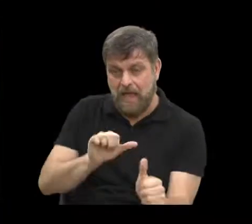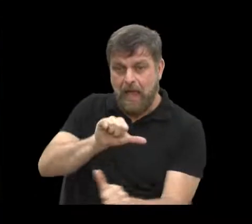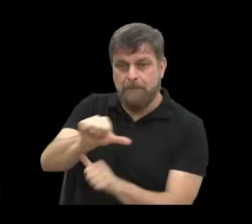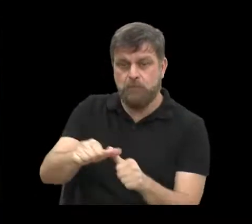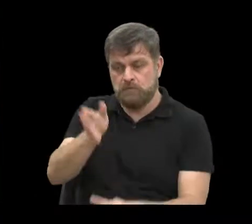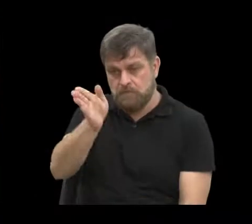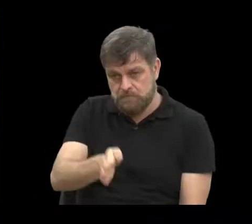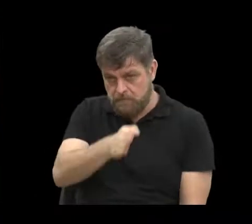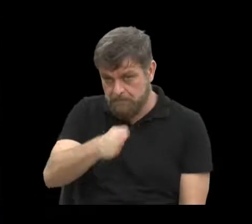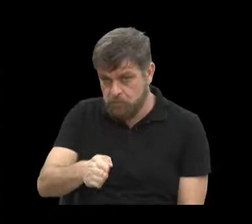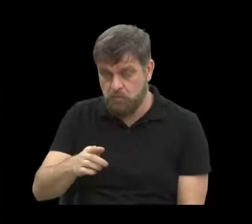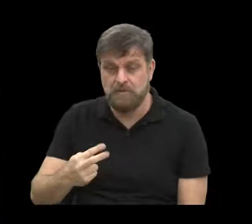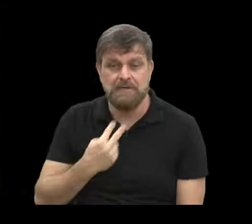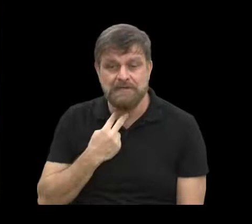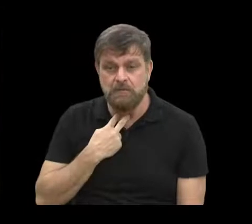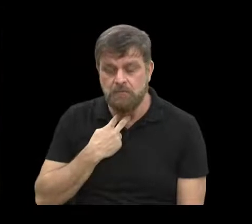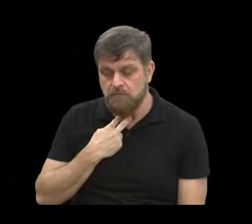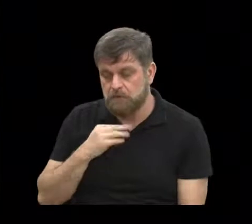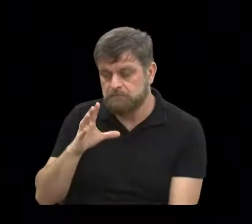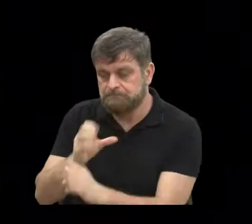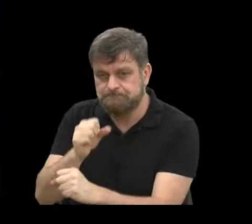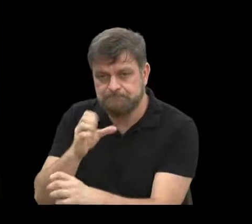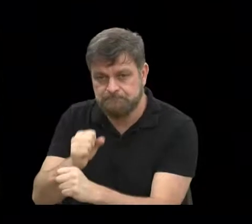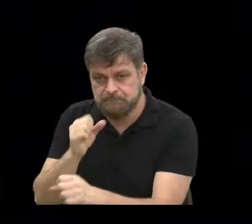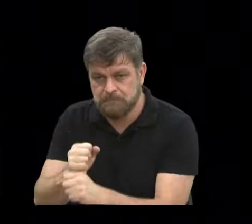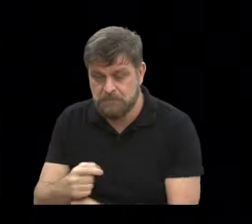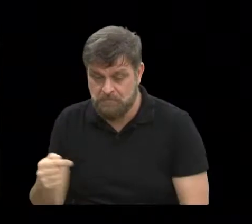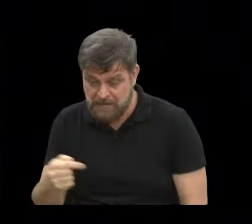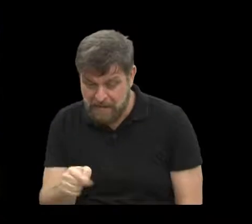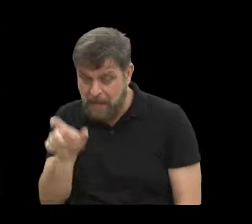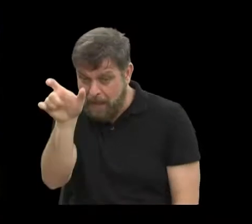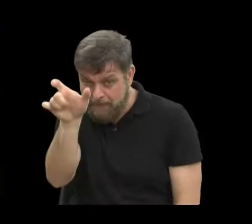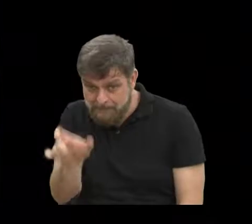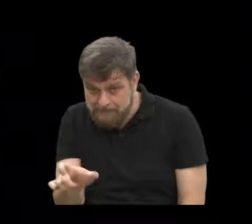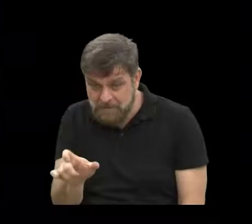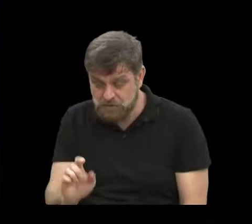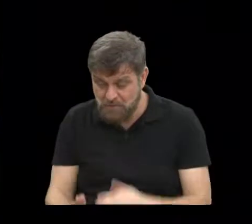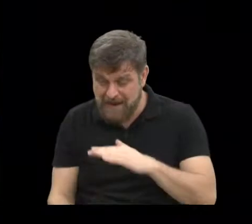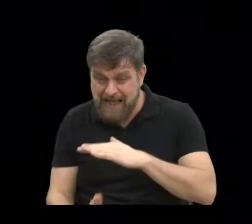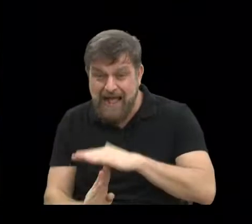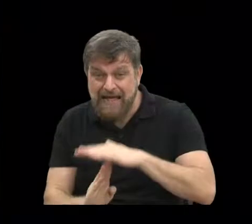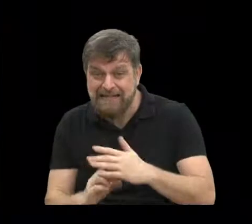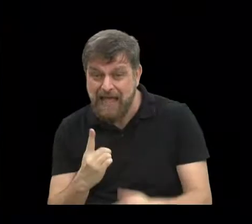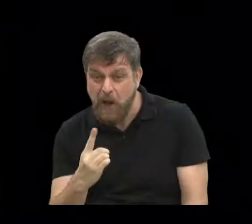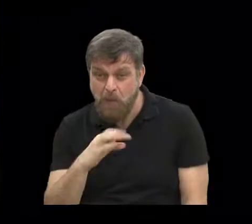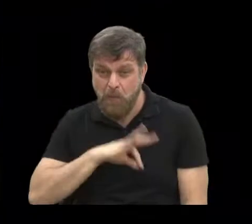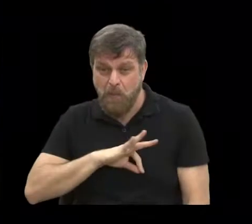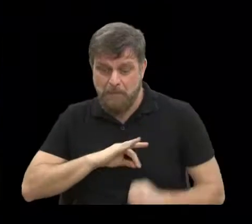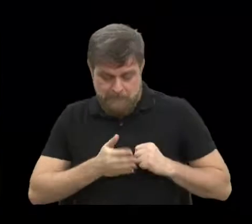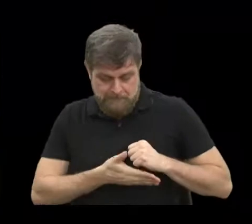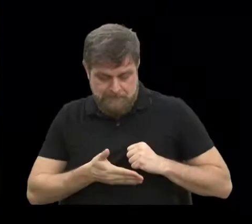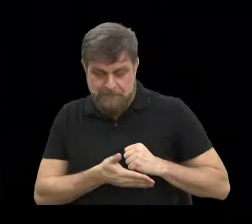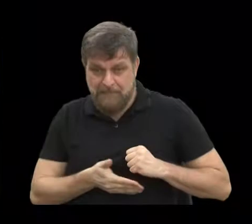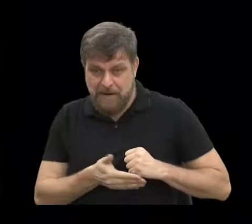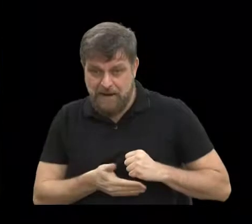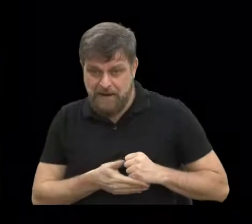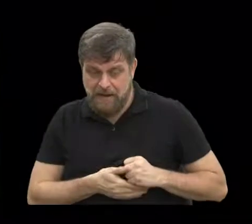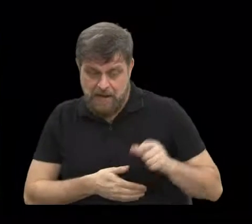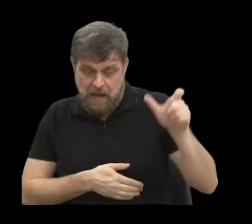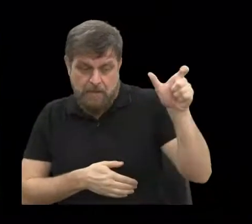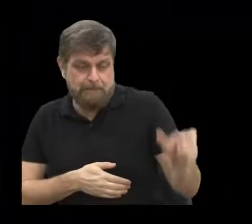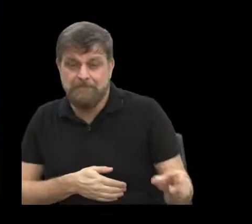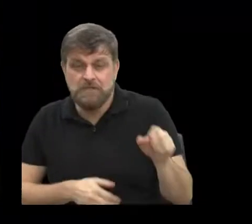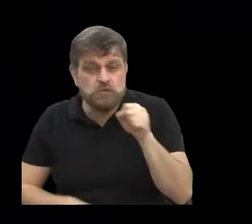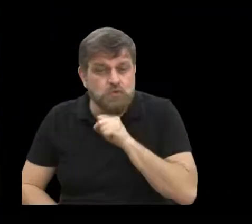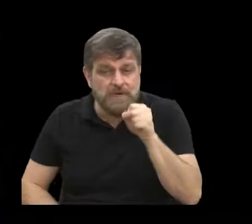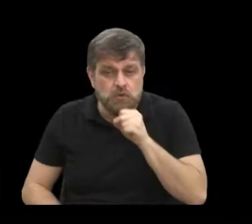Então, nós não vamos computar mais a renda de até um salário mínimo que seja recebido por outro